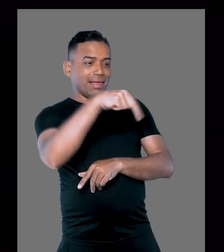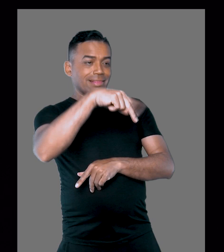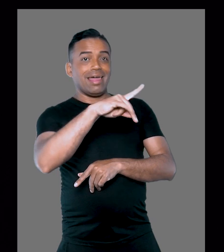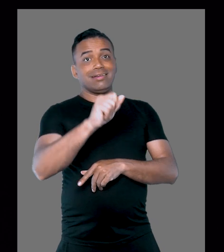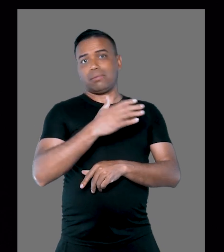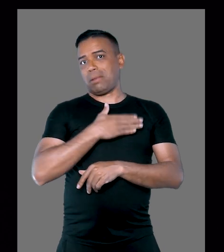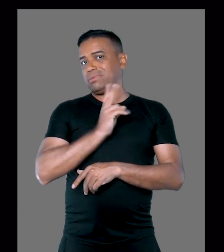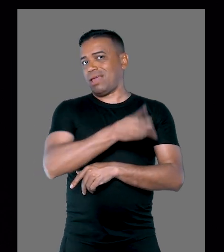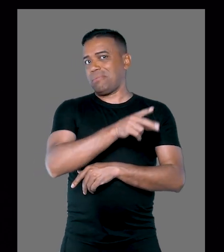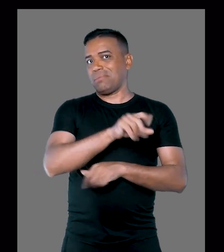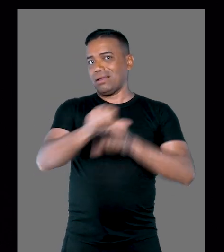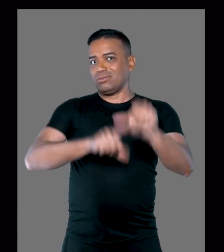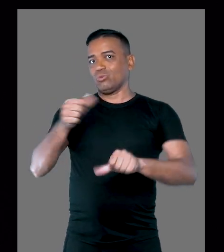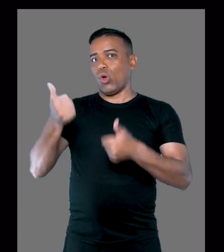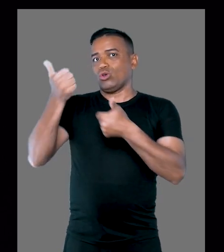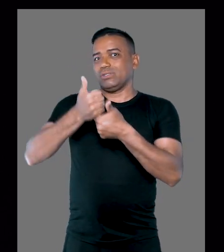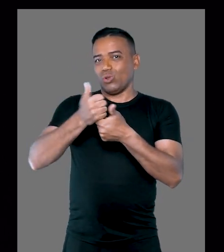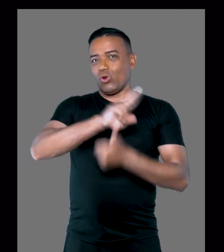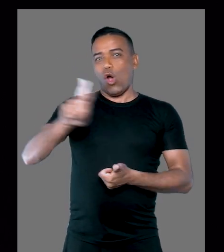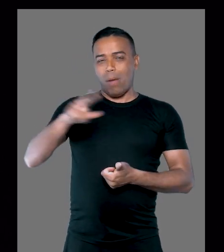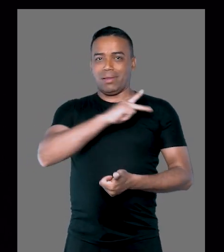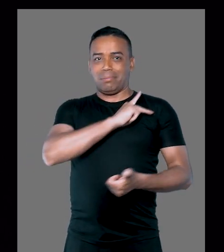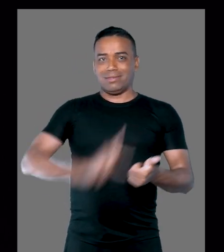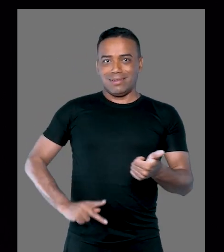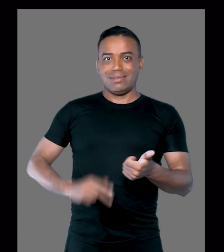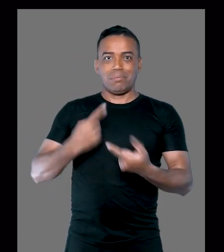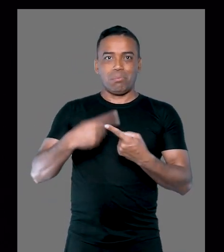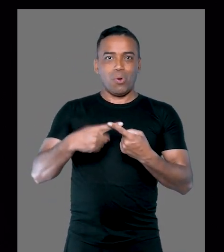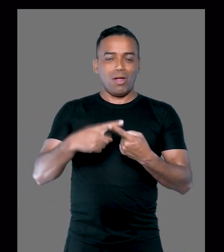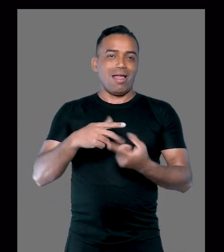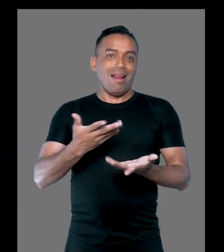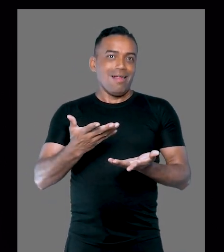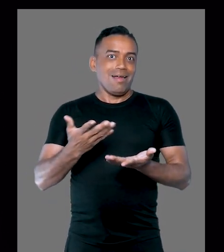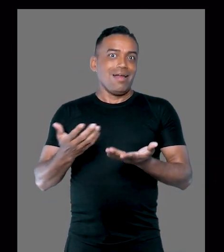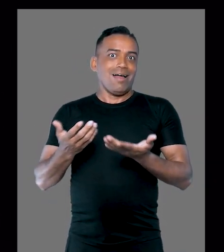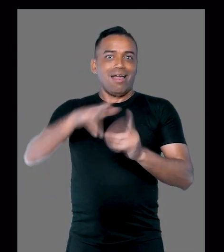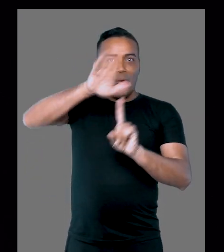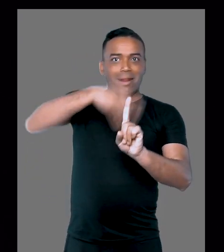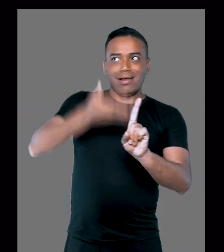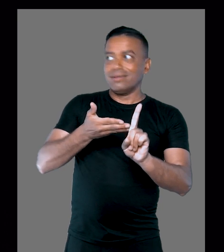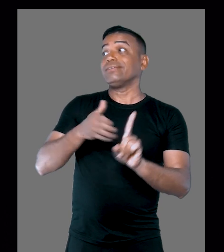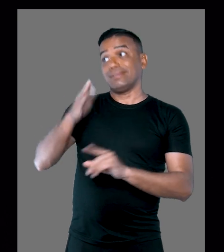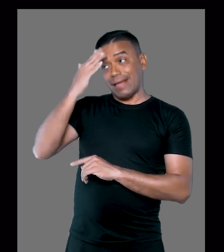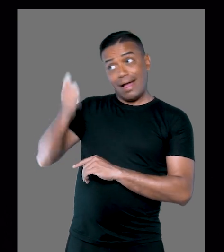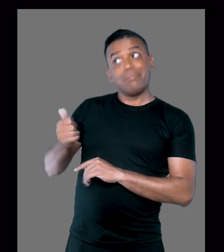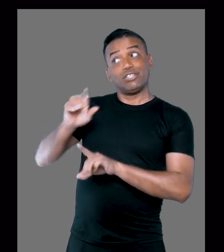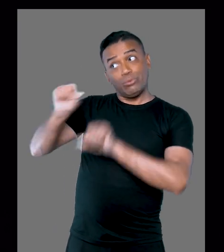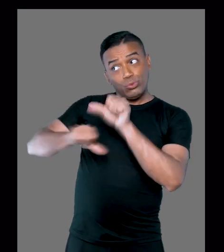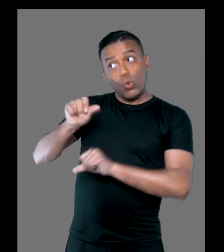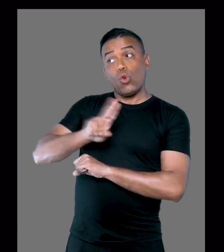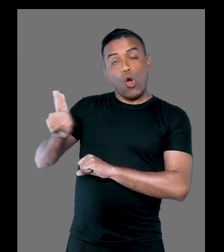Dani, eu sempre saio com a Dani quando eu tô lá. E eu falo, não, porque ali na Independência ela fala, não é mais Independência, isso já deve ter uns 10